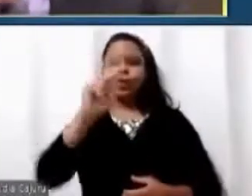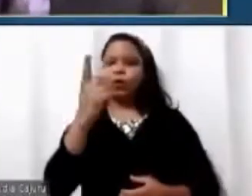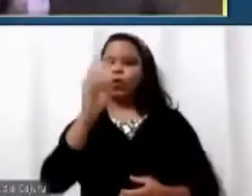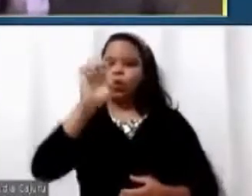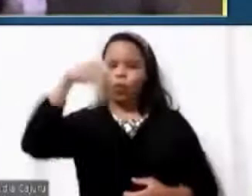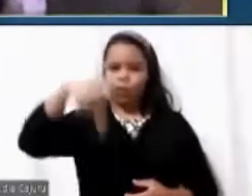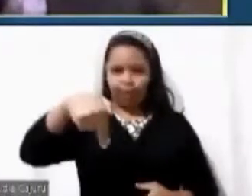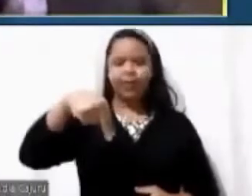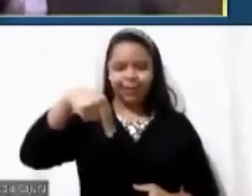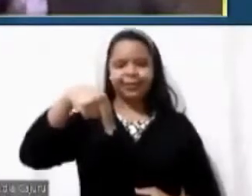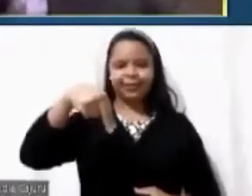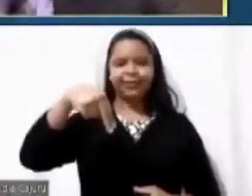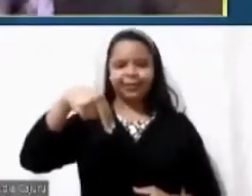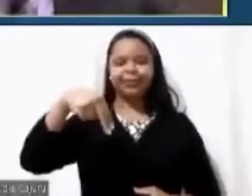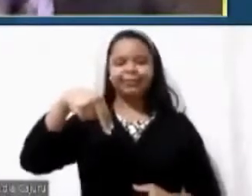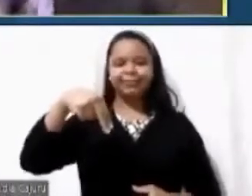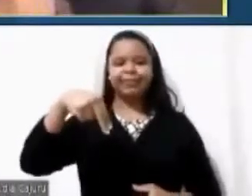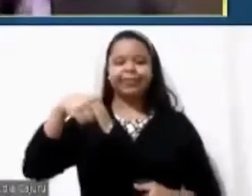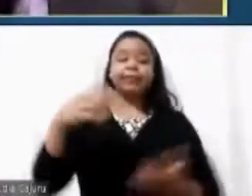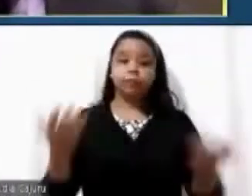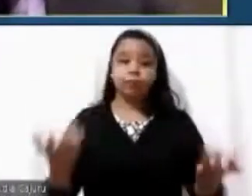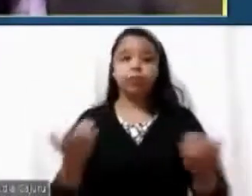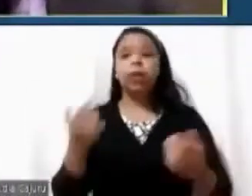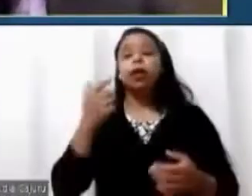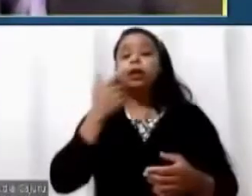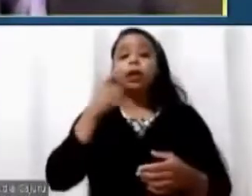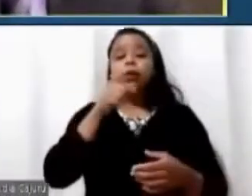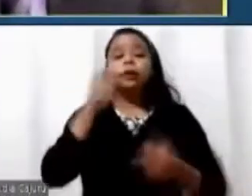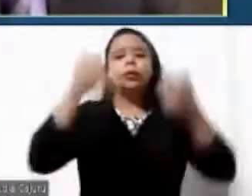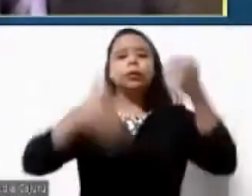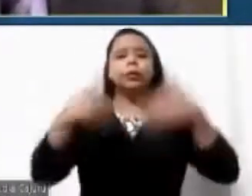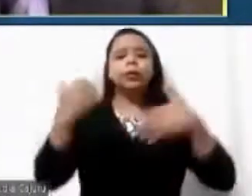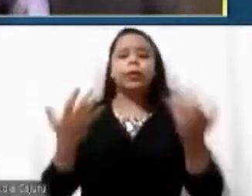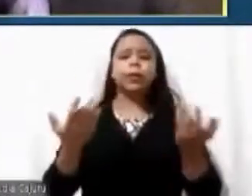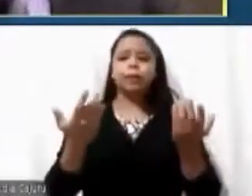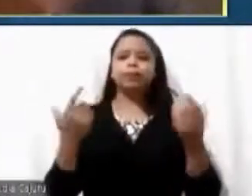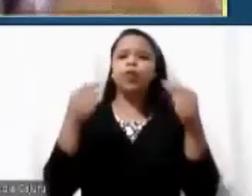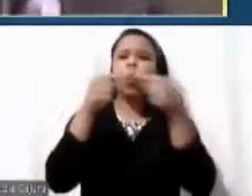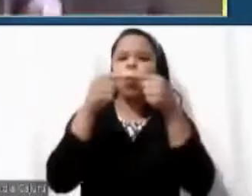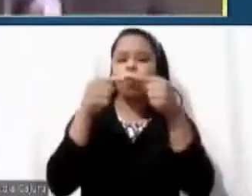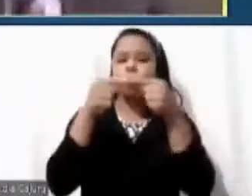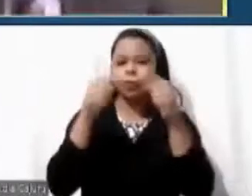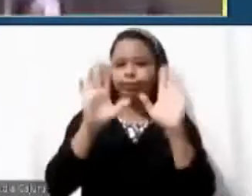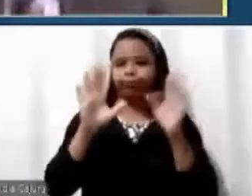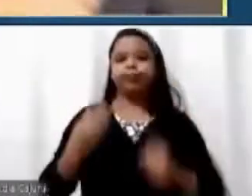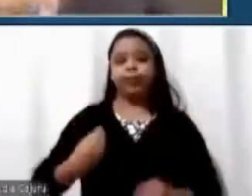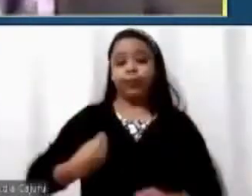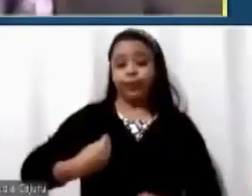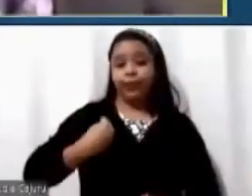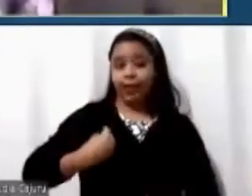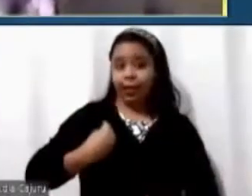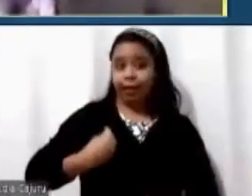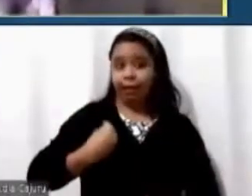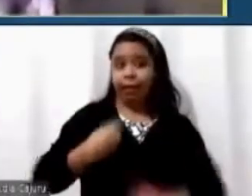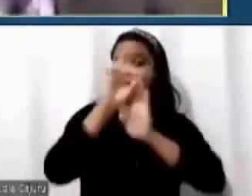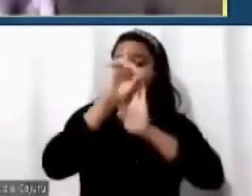desde que a coletividade não esteja em risco. Então, por exemplo, eu sempre relaciono a questão do direito à vida frente ao Estado, do direito